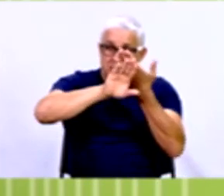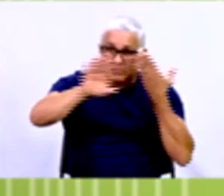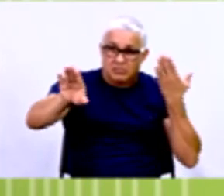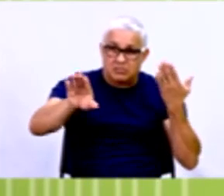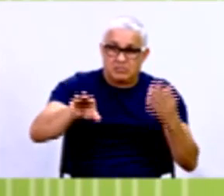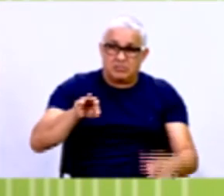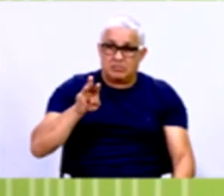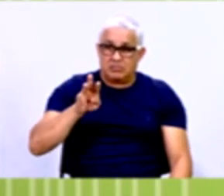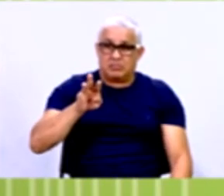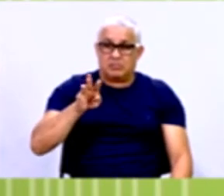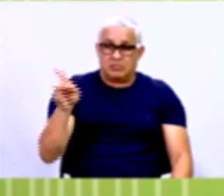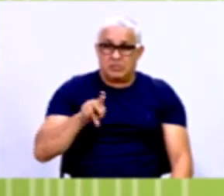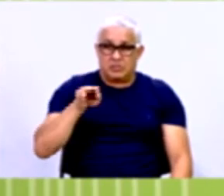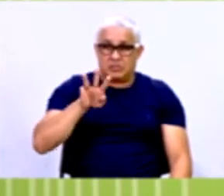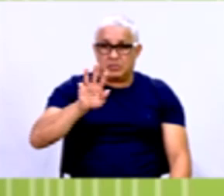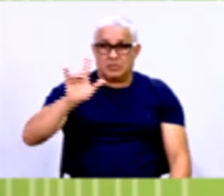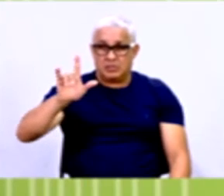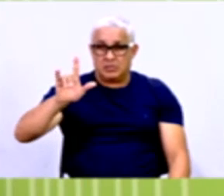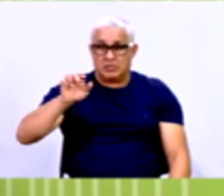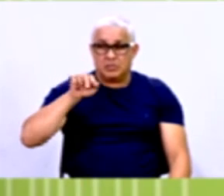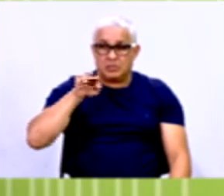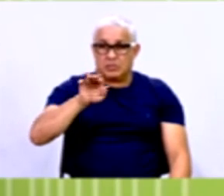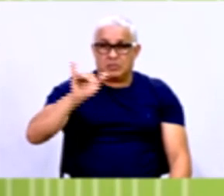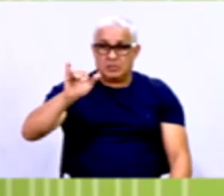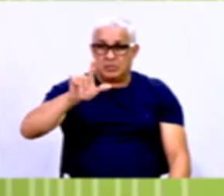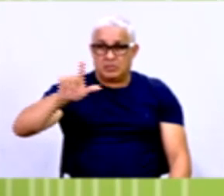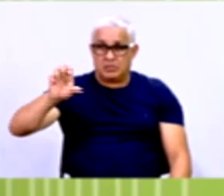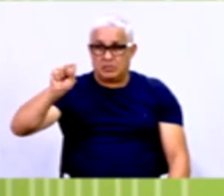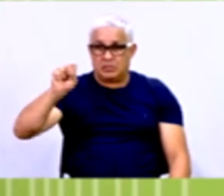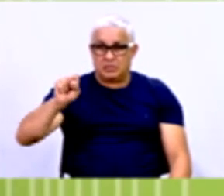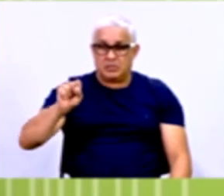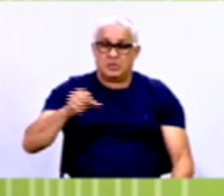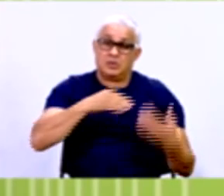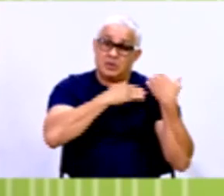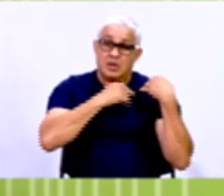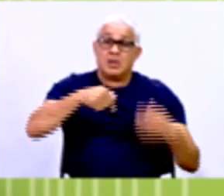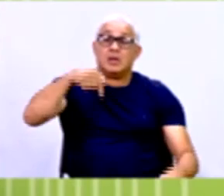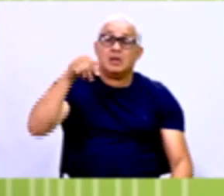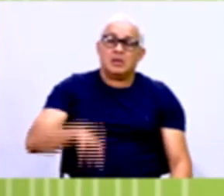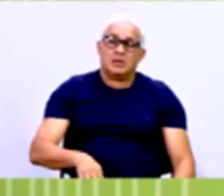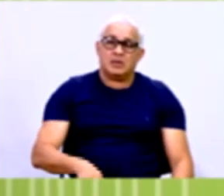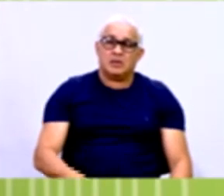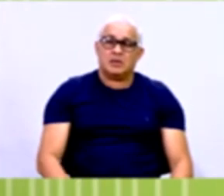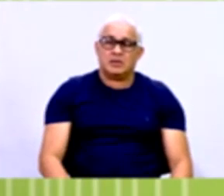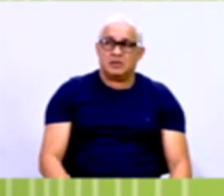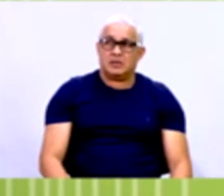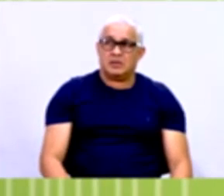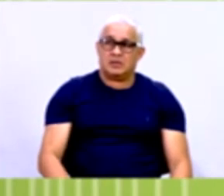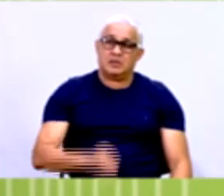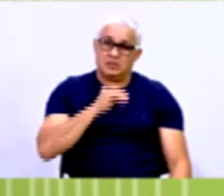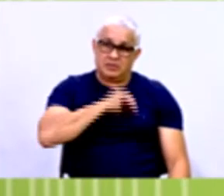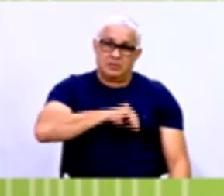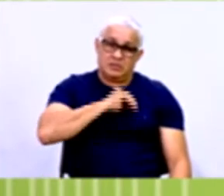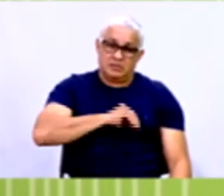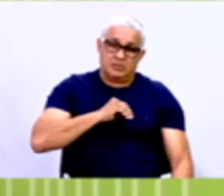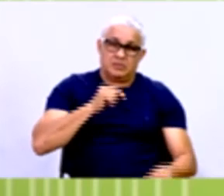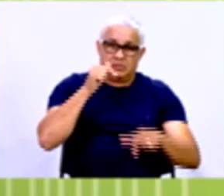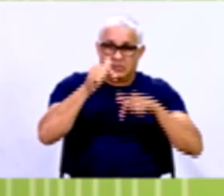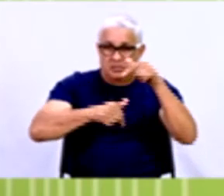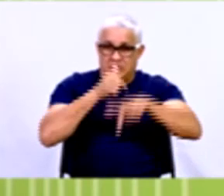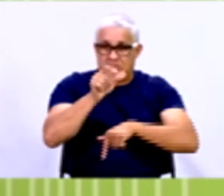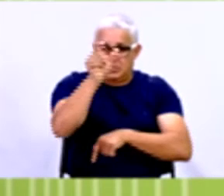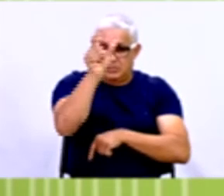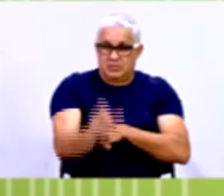isso no início, não é? Sobre essa questão de quem é o responsável por custear, quem é o responsável pelos honorários desse empregado.